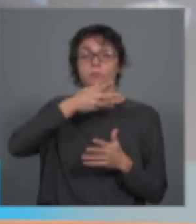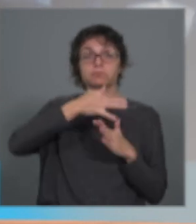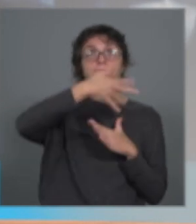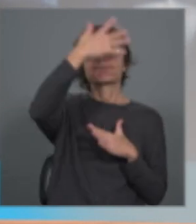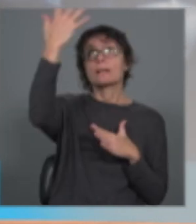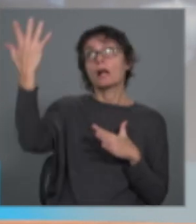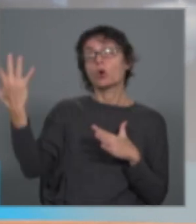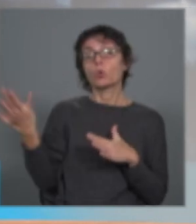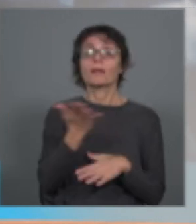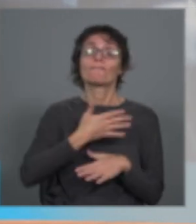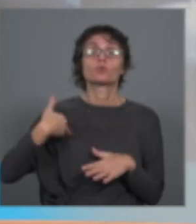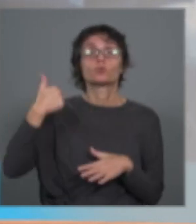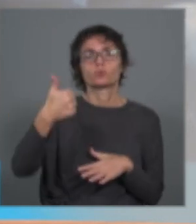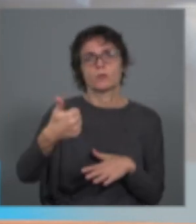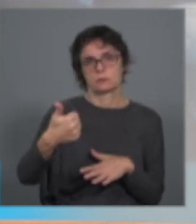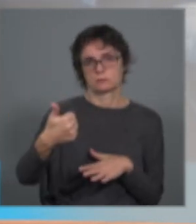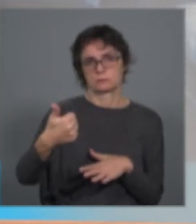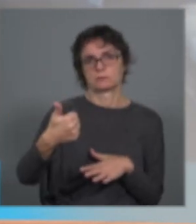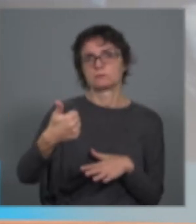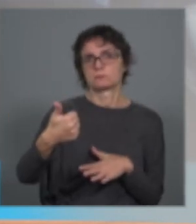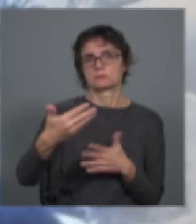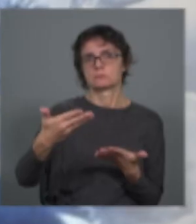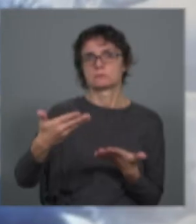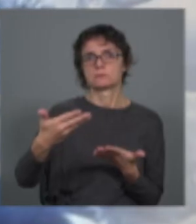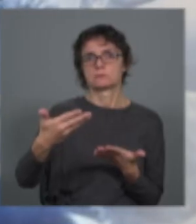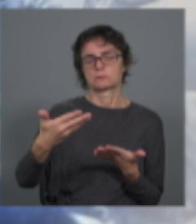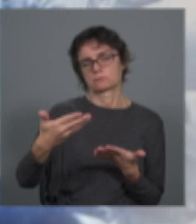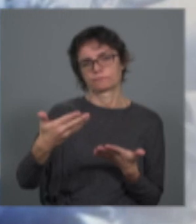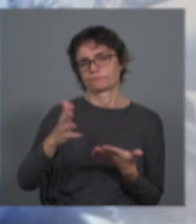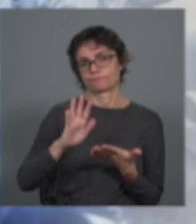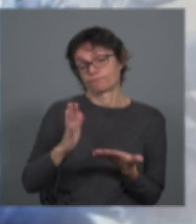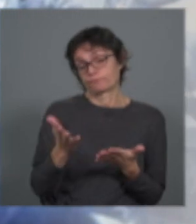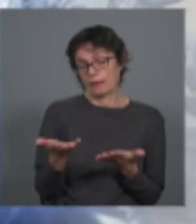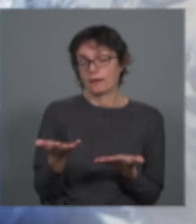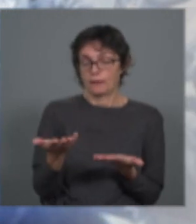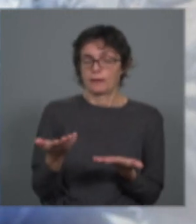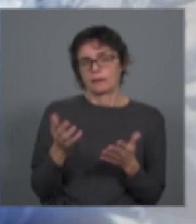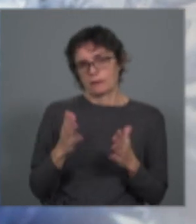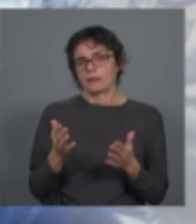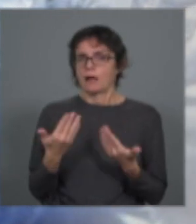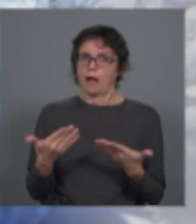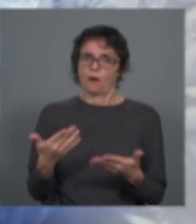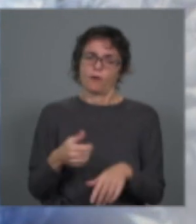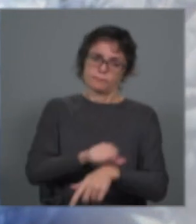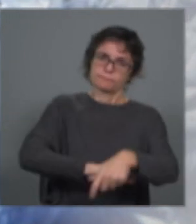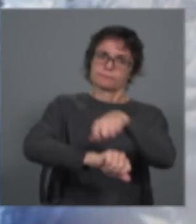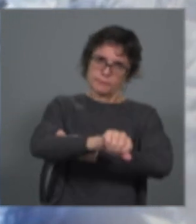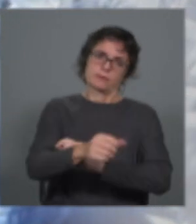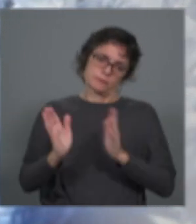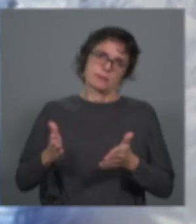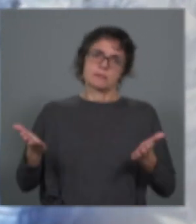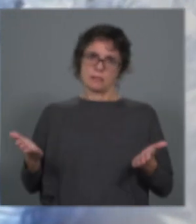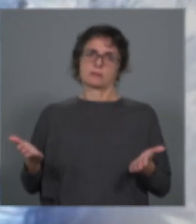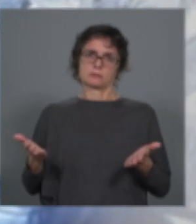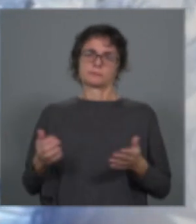bem, e portanto, mãos ao trabalho. Há que fazer por isso, sem dúvida. Professor Américo Pereira, agradeço-lhe ter aqui